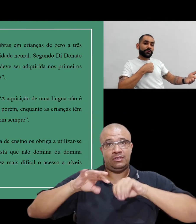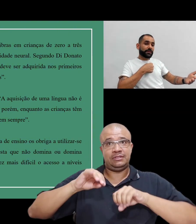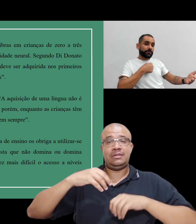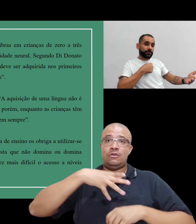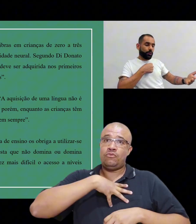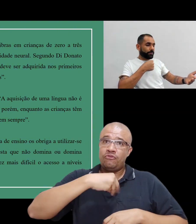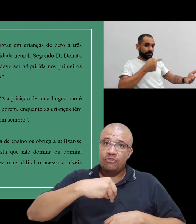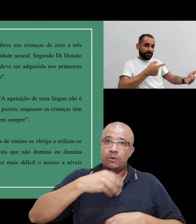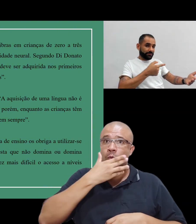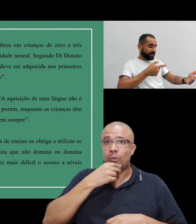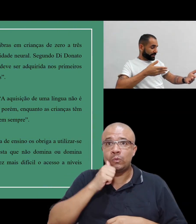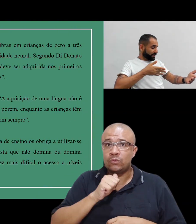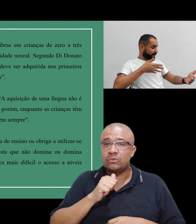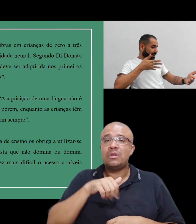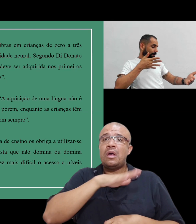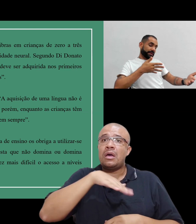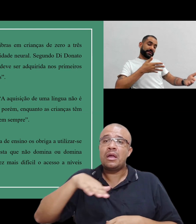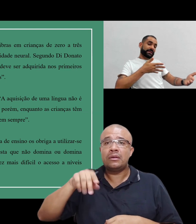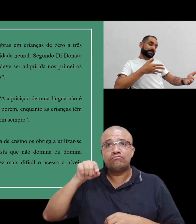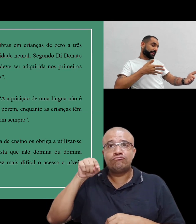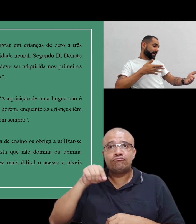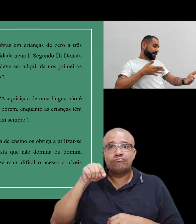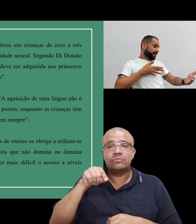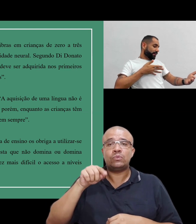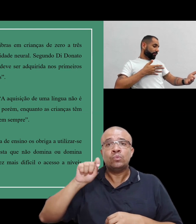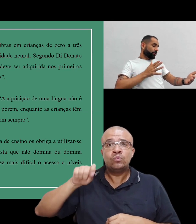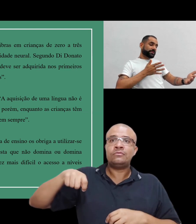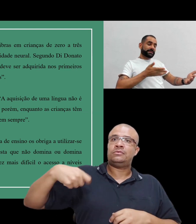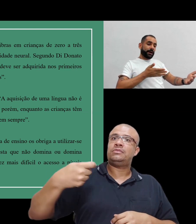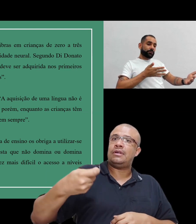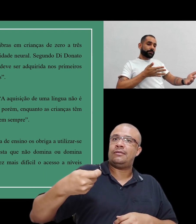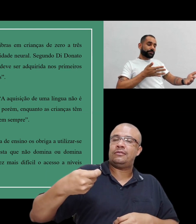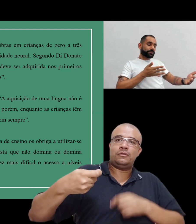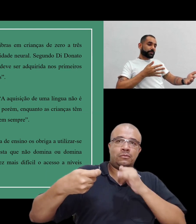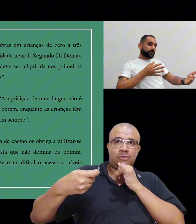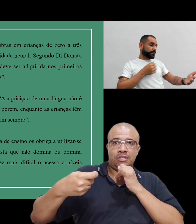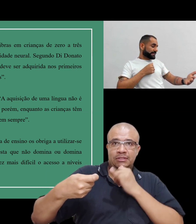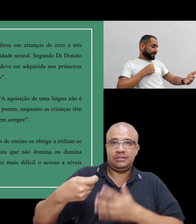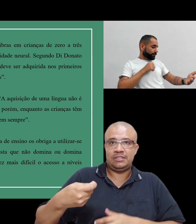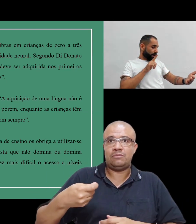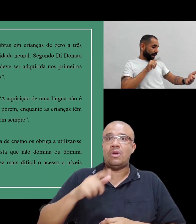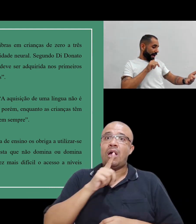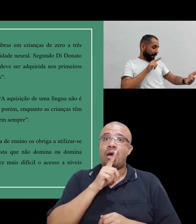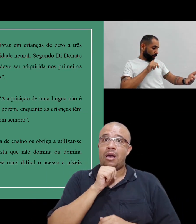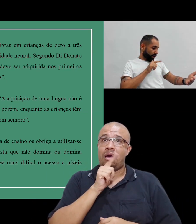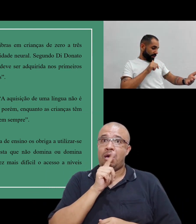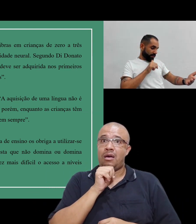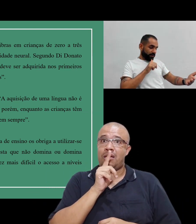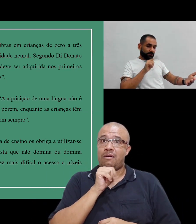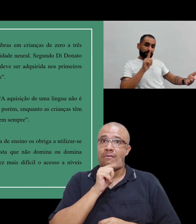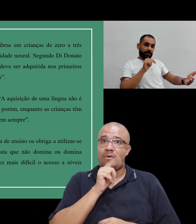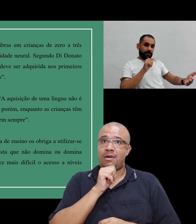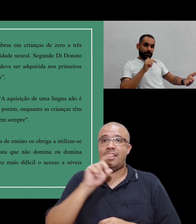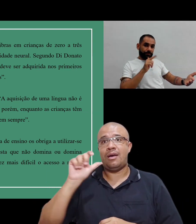para o meu filho, ou para a minha filha, para a criança lá, um sinal. Por exemplo, água.